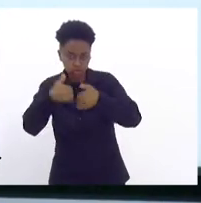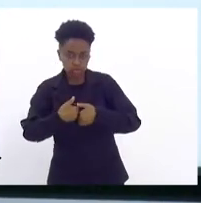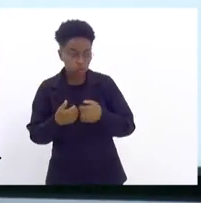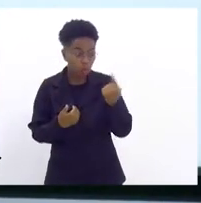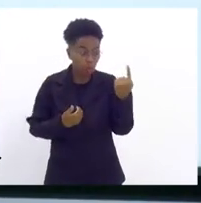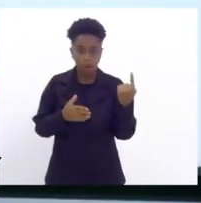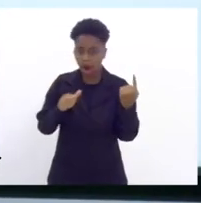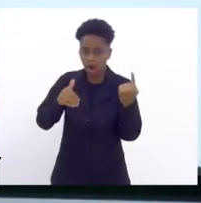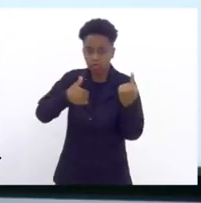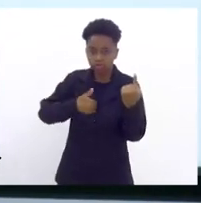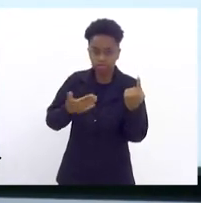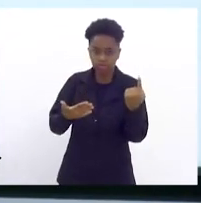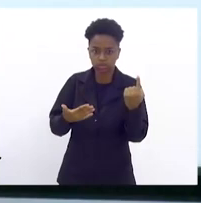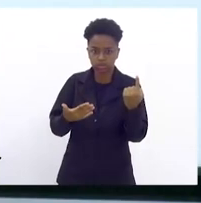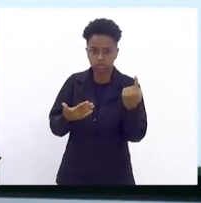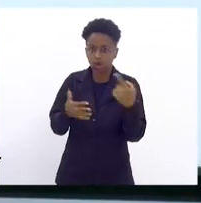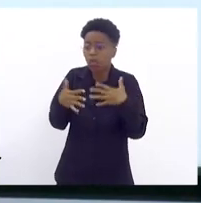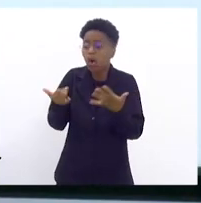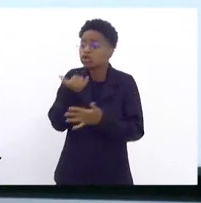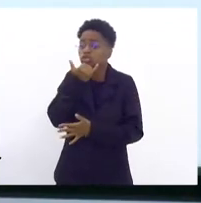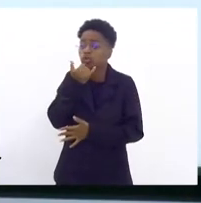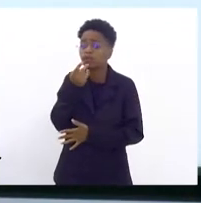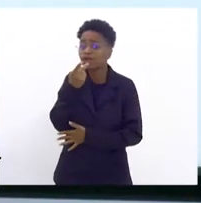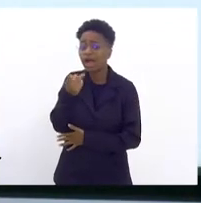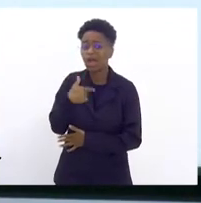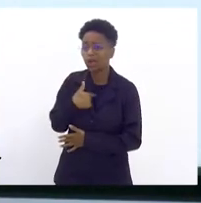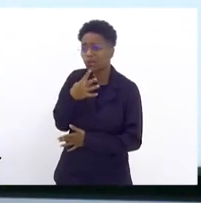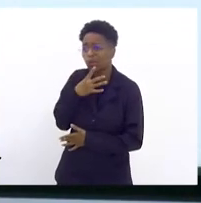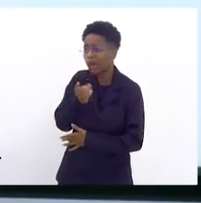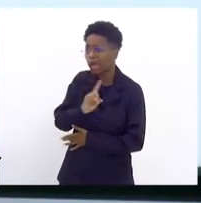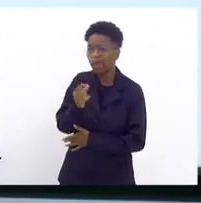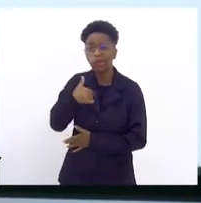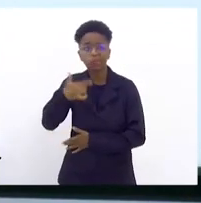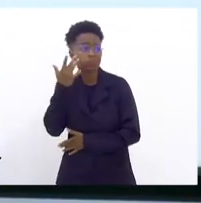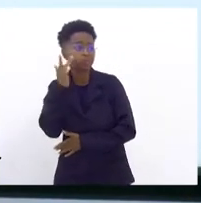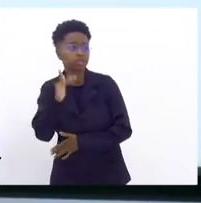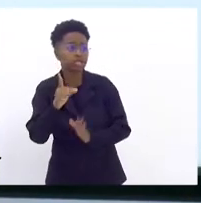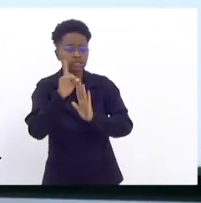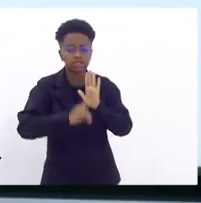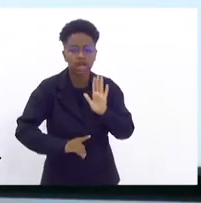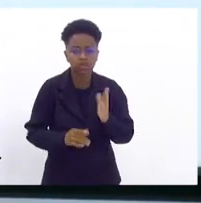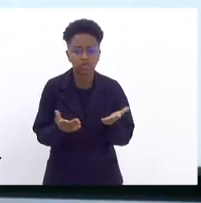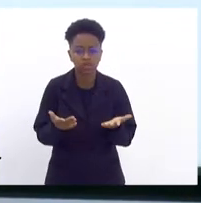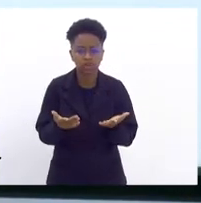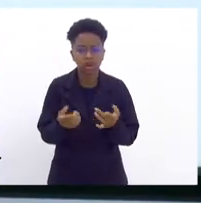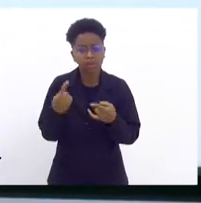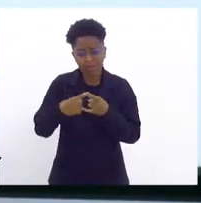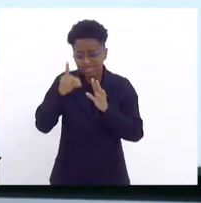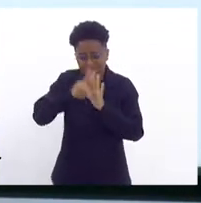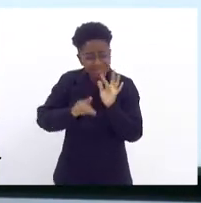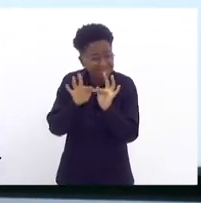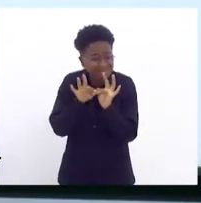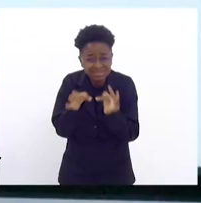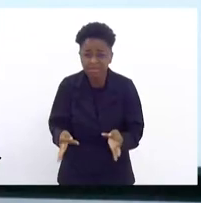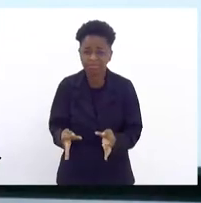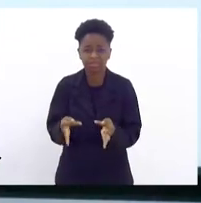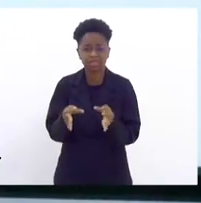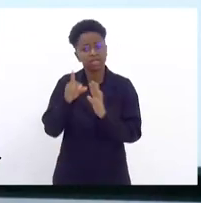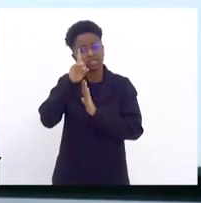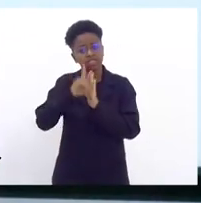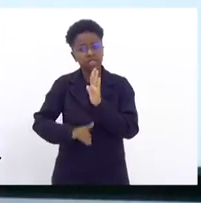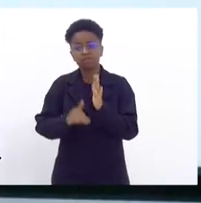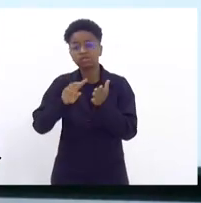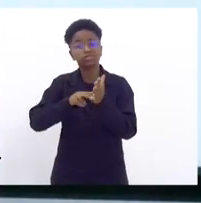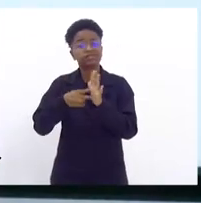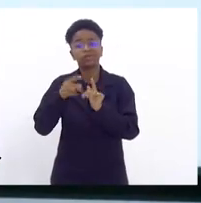para dizerem que desconhecem o autismo e não sabem dos direitos porque o direito é uma coisa muito simples o direito ele passa pelo